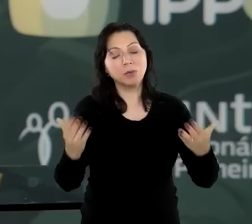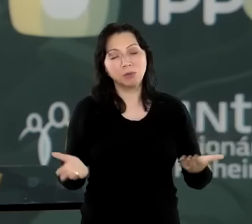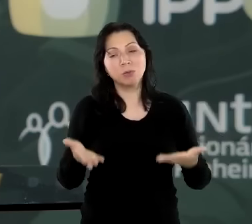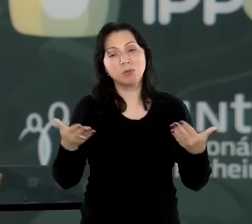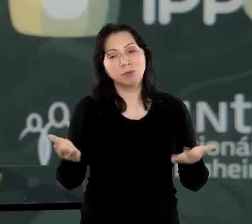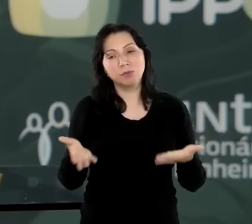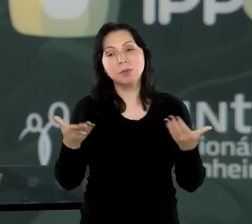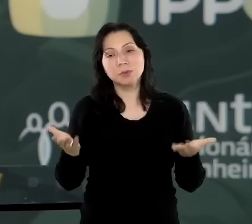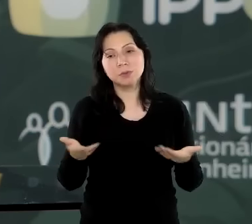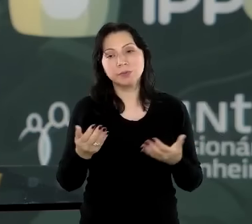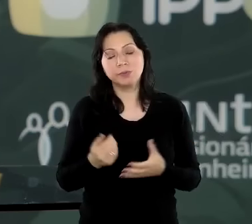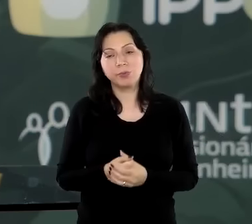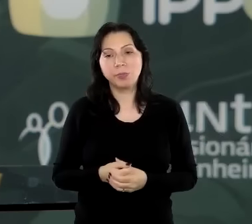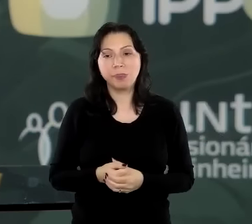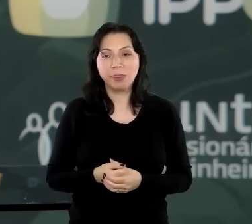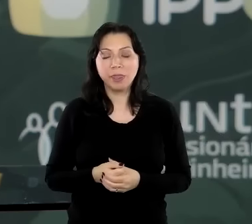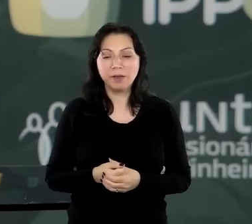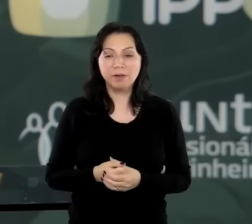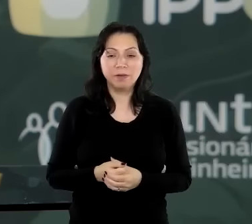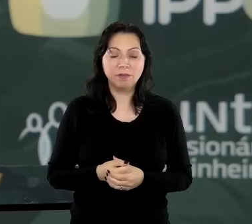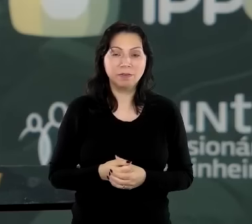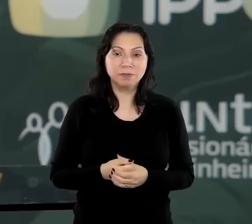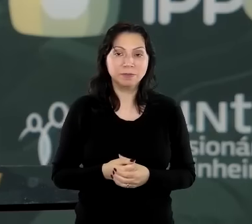Agora notem mais,